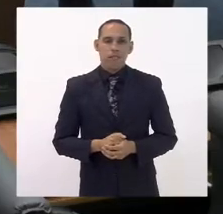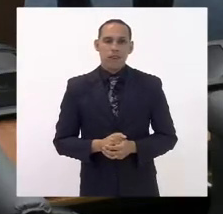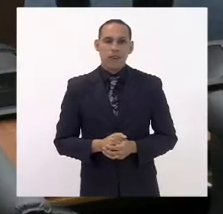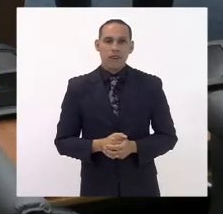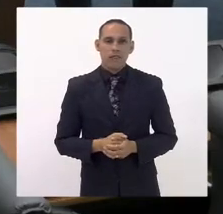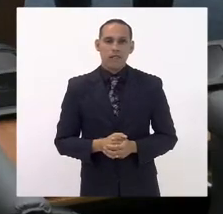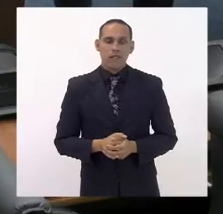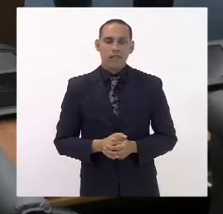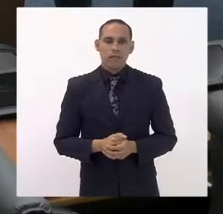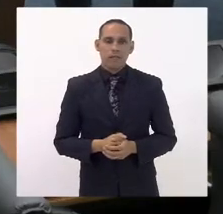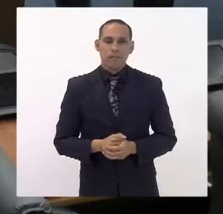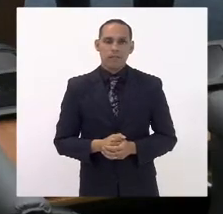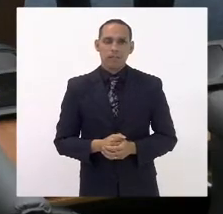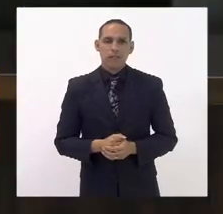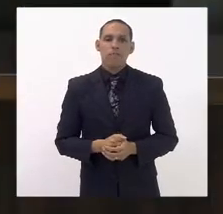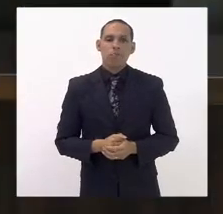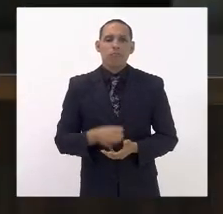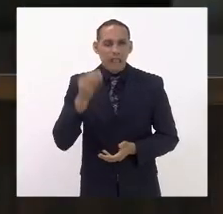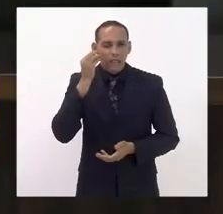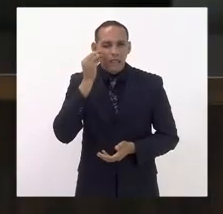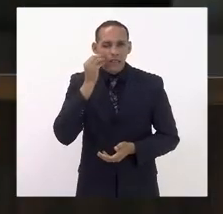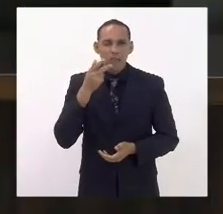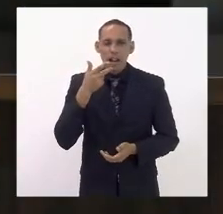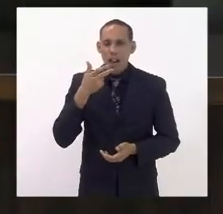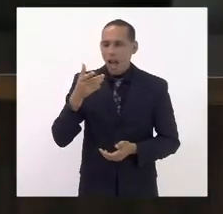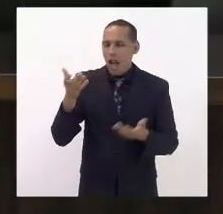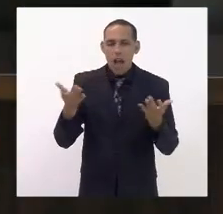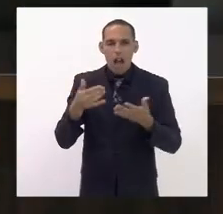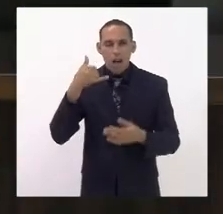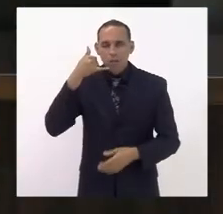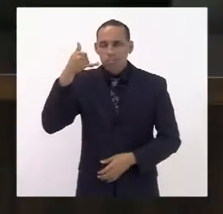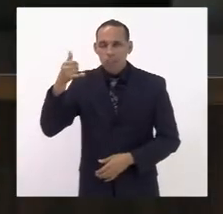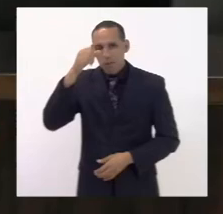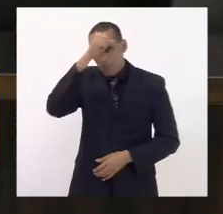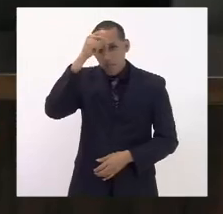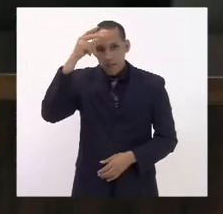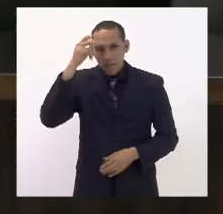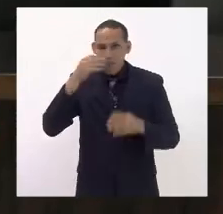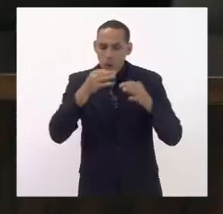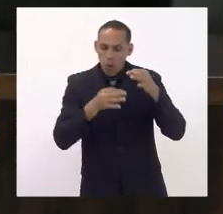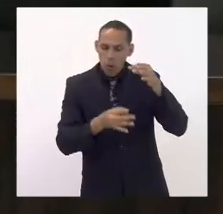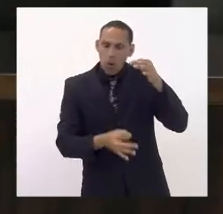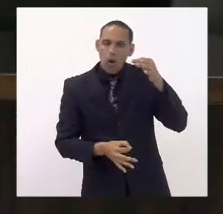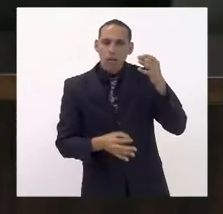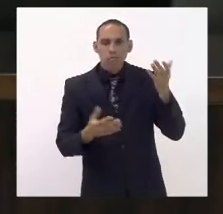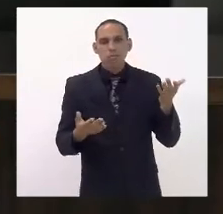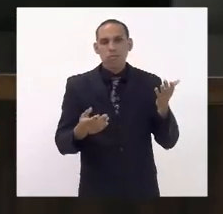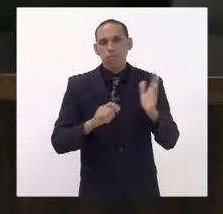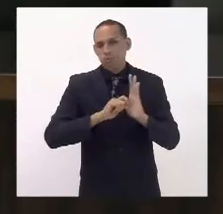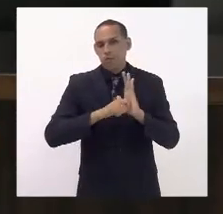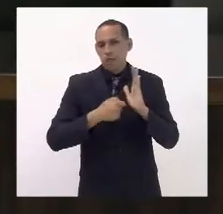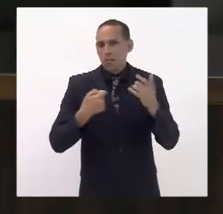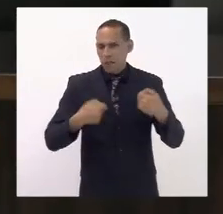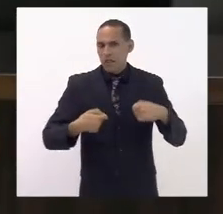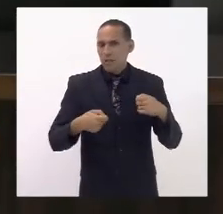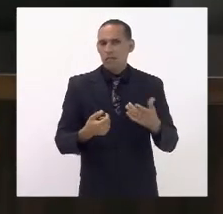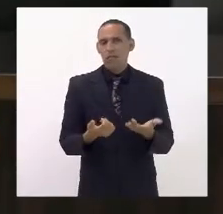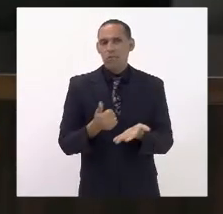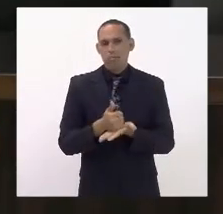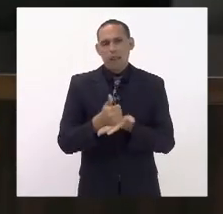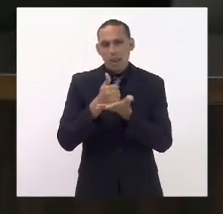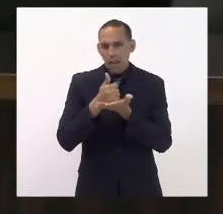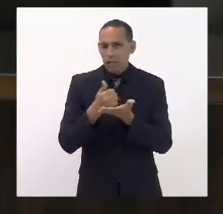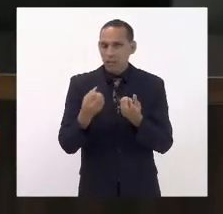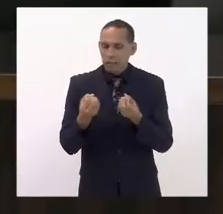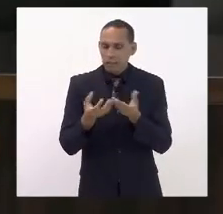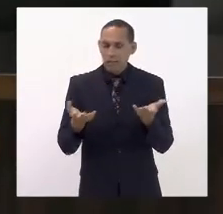É, tentei falar agora com o prefeito, não consegui, está bem extenso mesmo. E o autor tinha que fazer a sustentação aqui do que